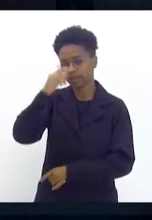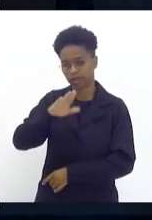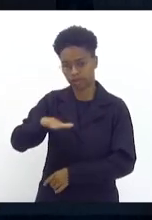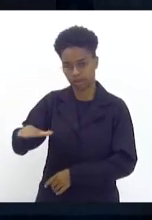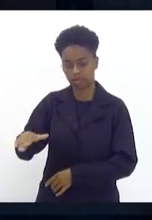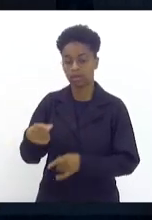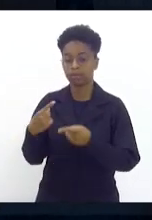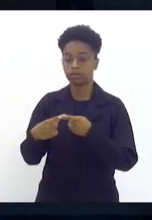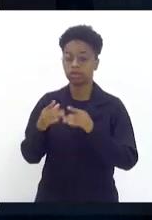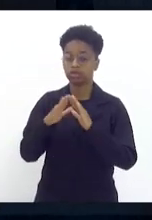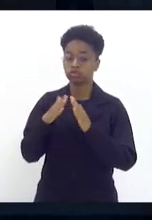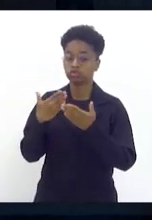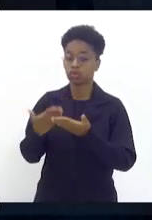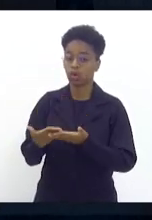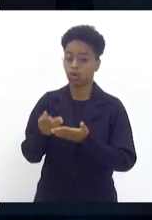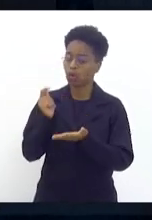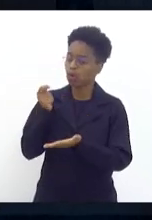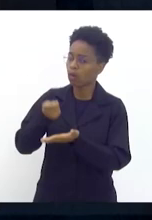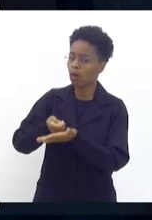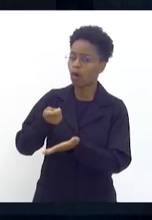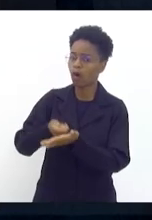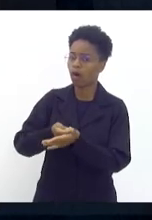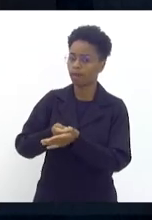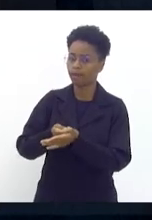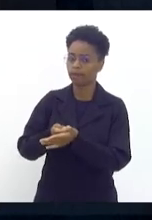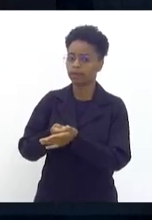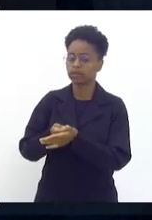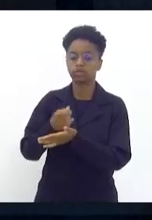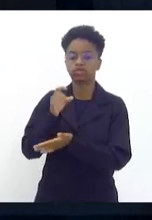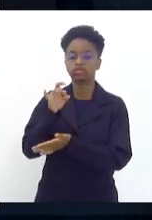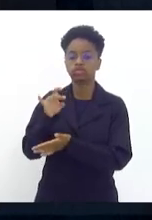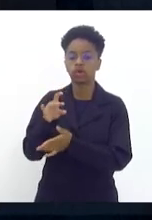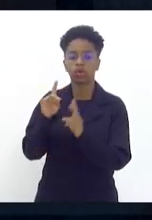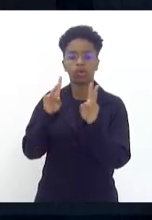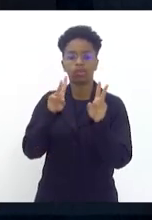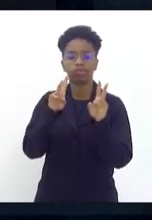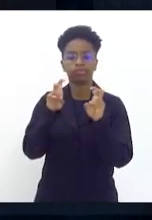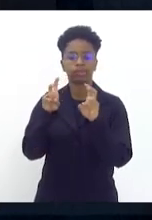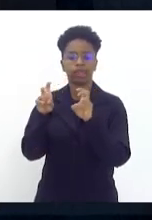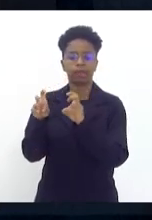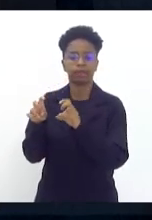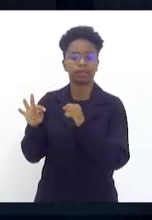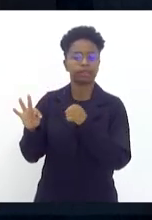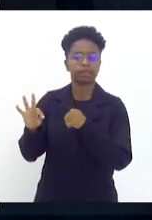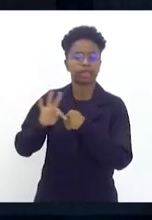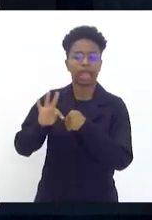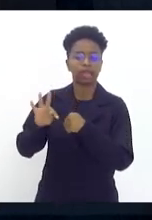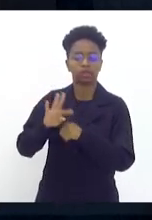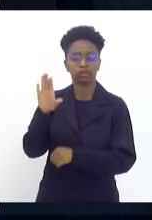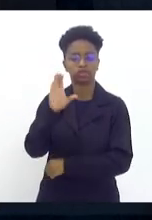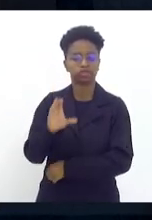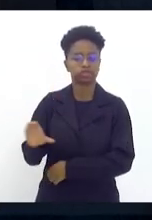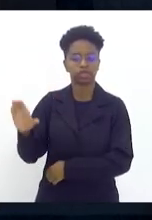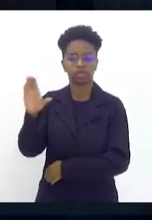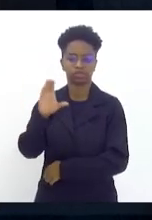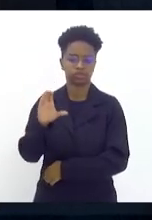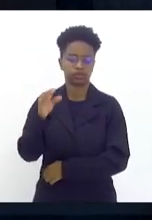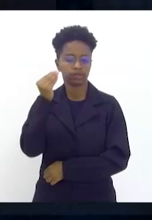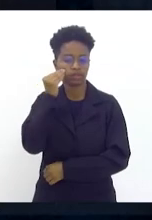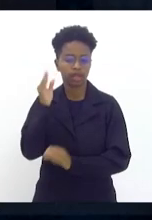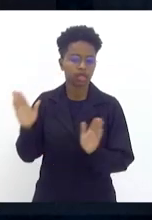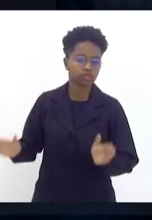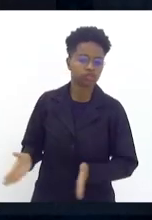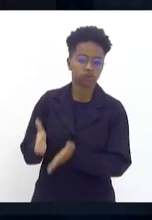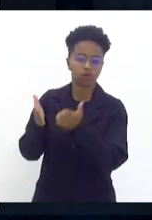A escola tem a obrigação de trabalhar apenas os aspectos técnicos, científicos, né, para desenvolver